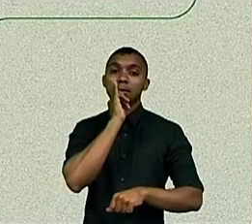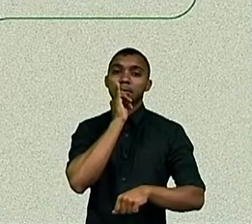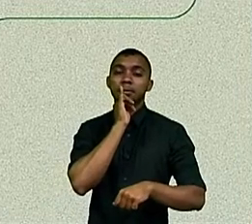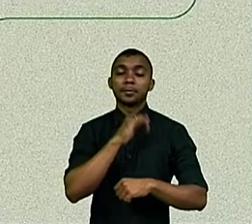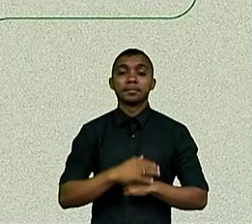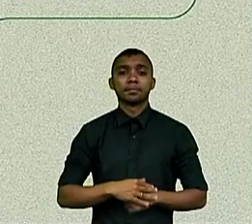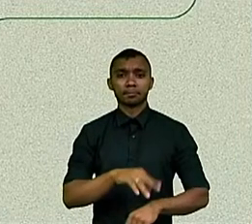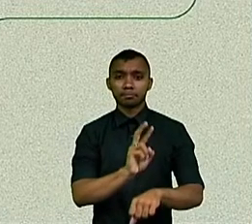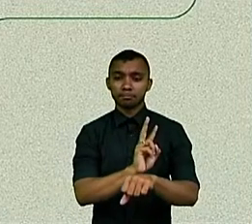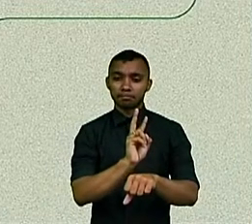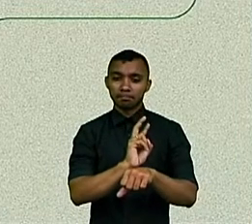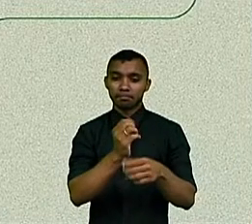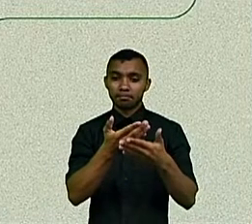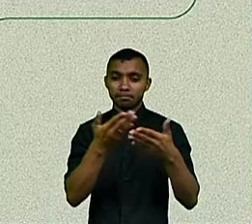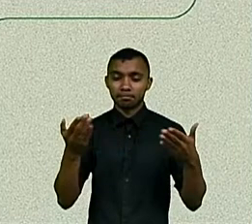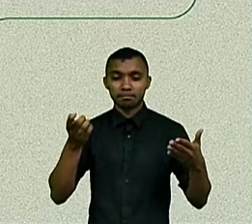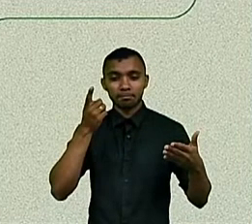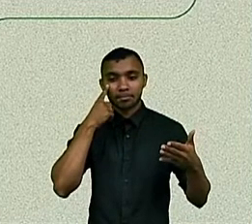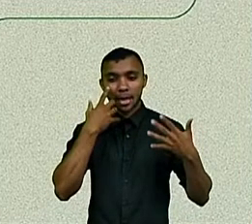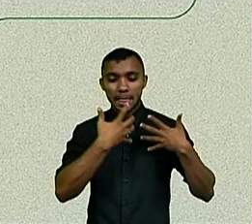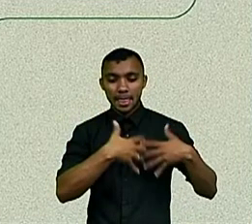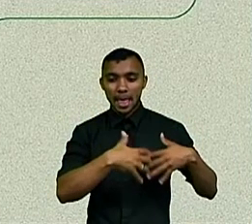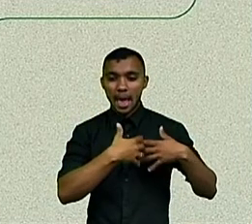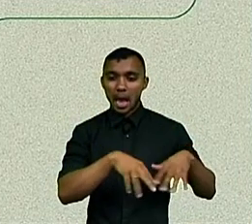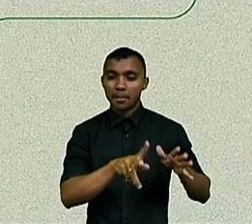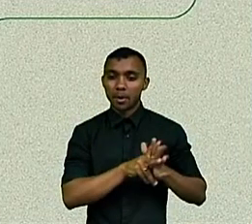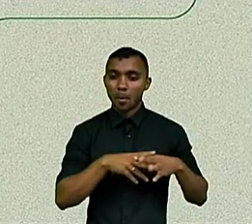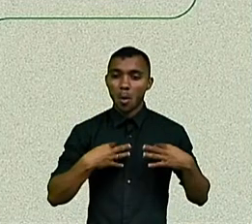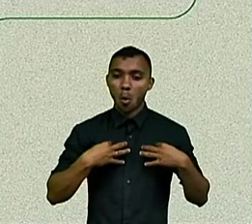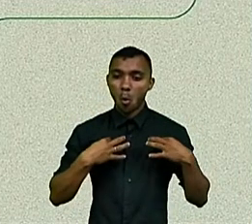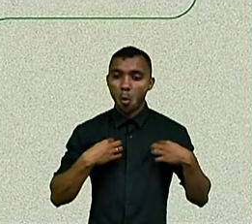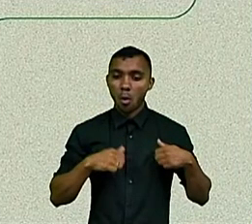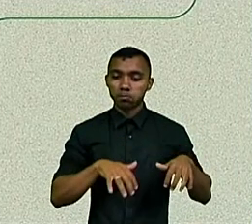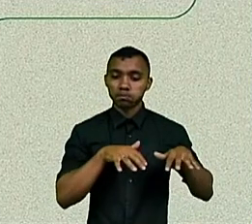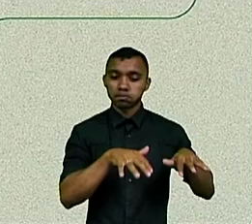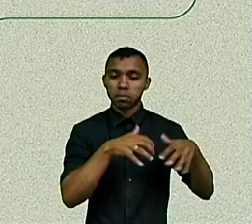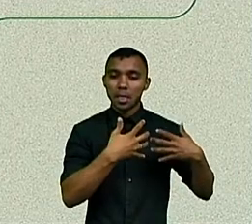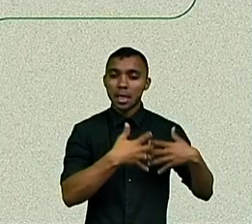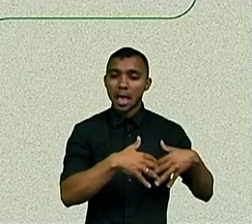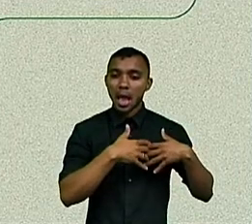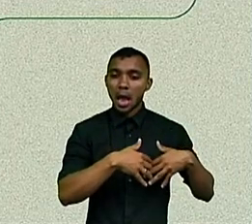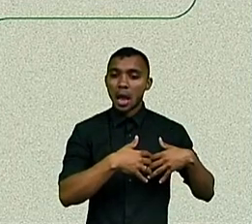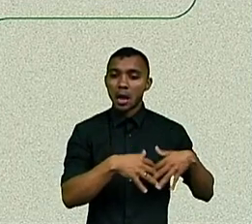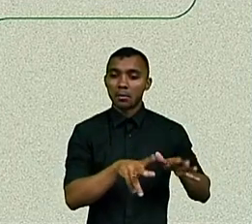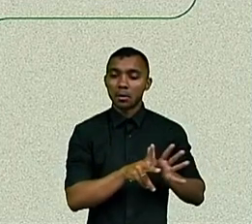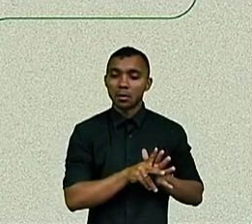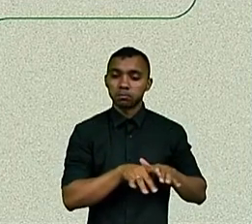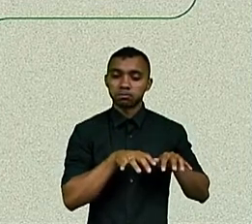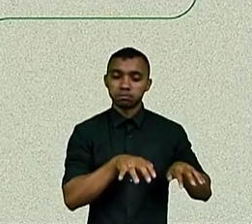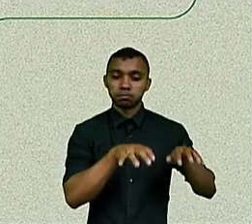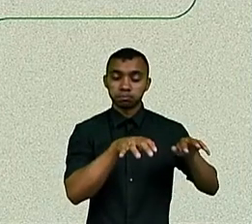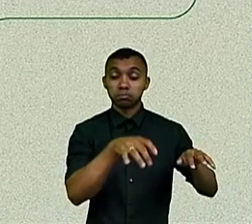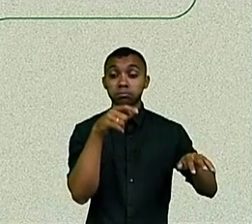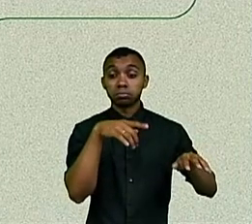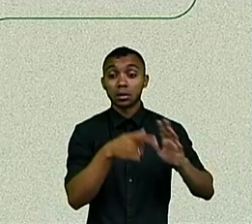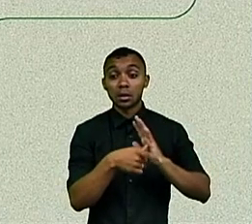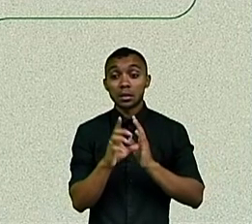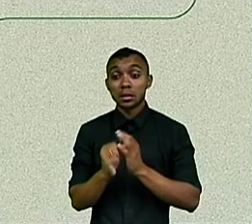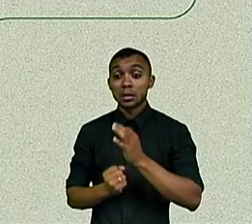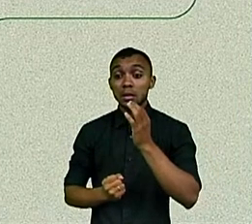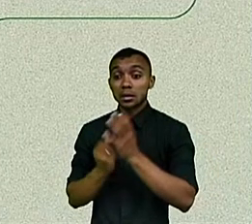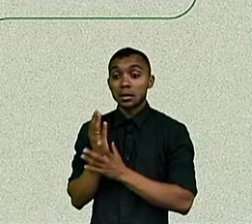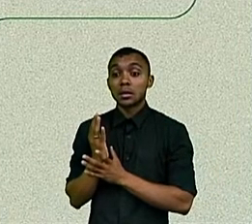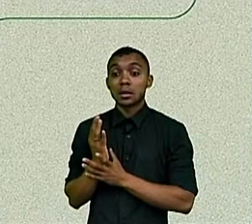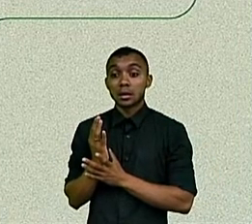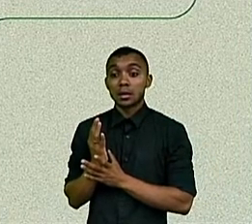o Terra mecânico primeiro Terra mecânicos para produzir da Inglaterra ele fazia o trabalho